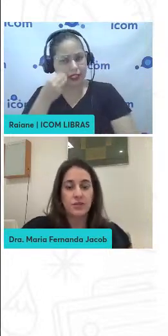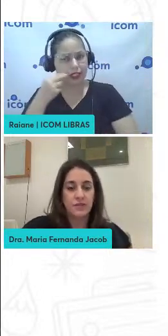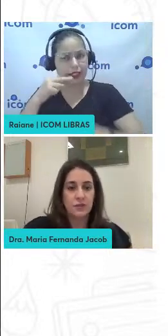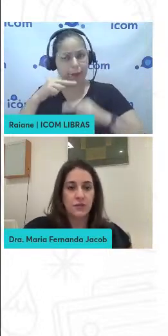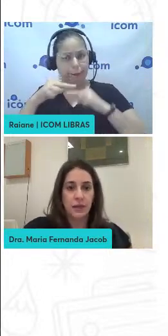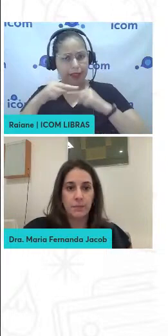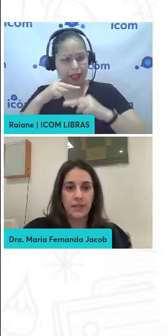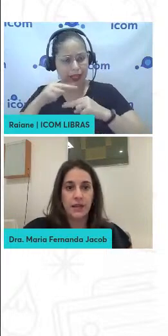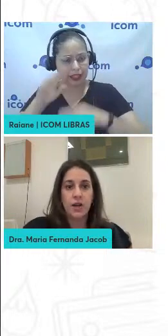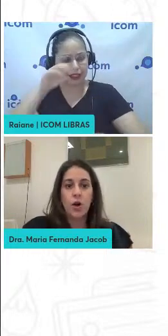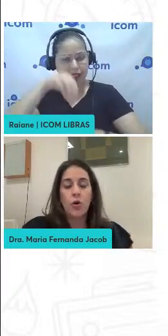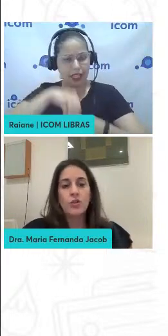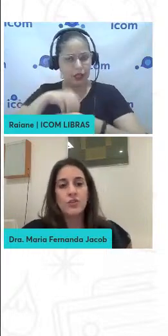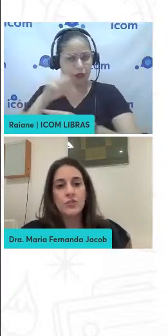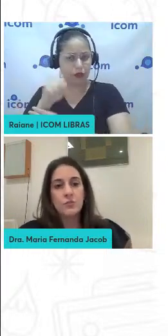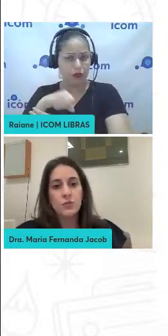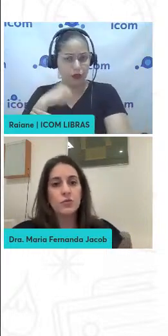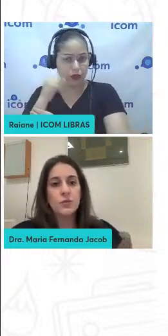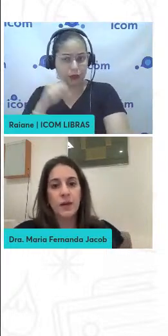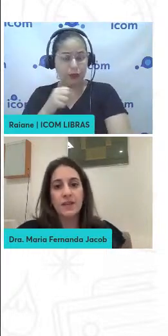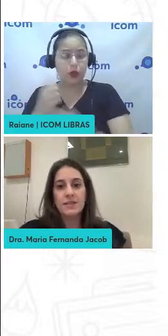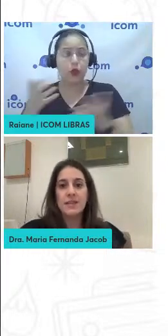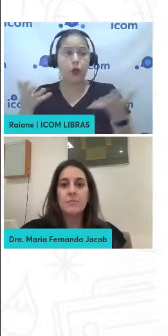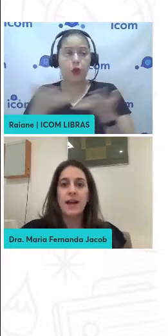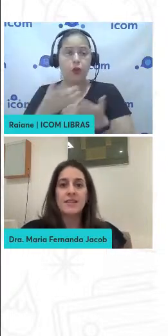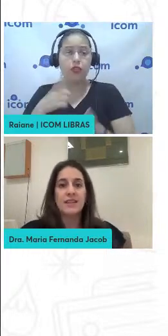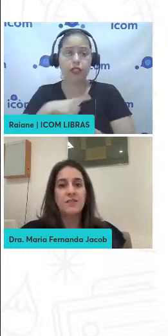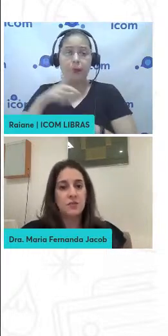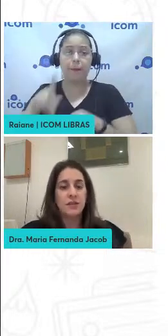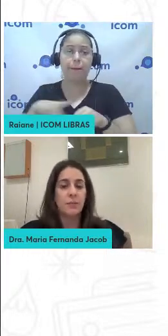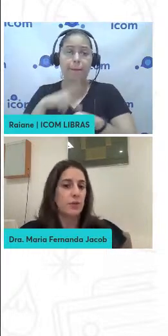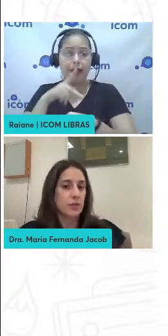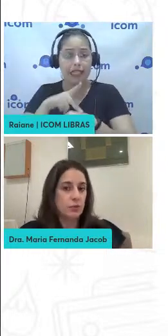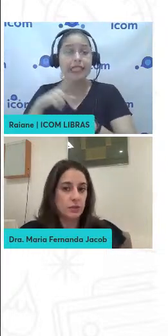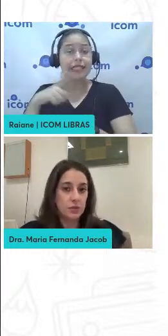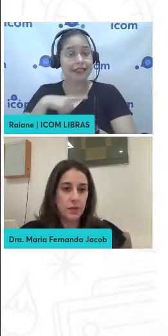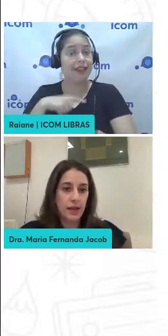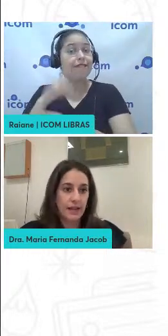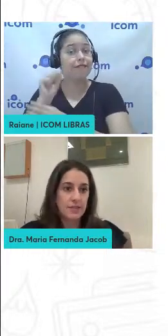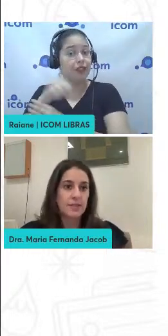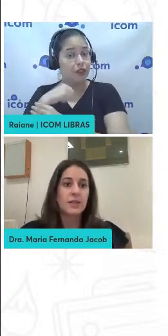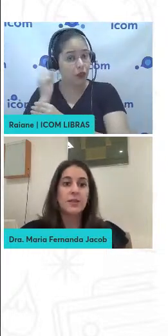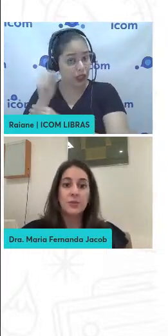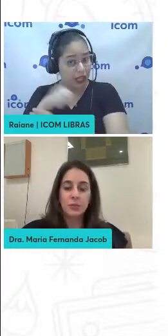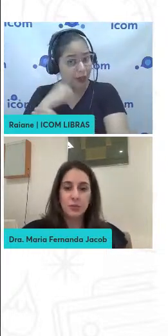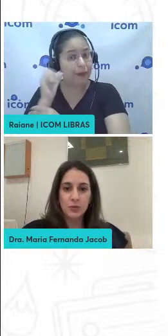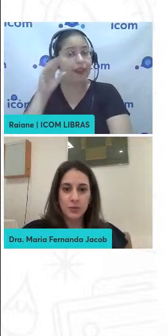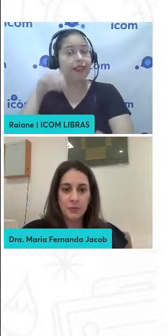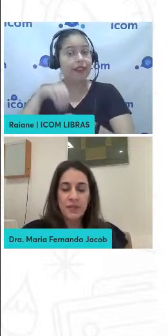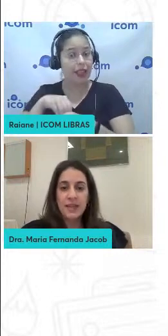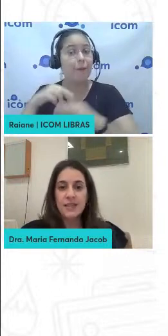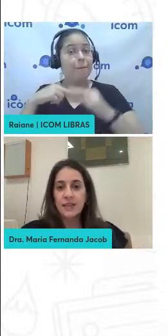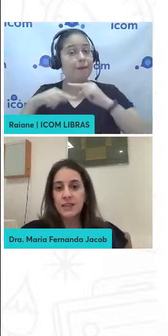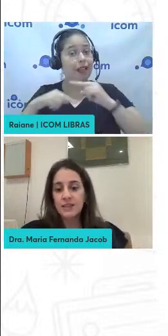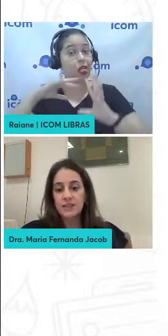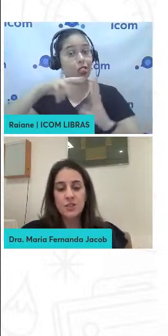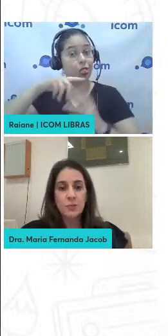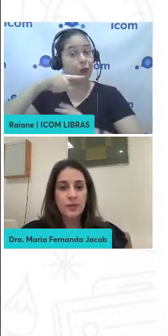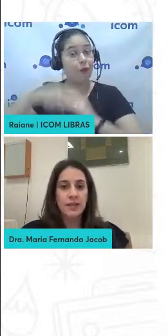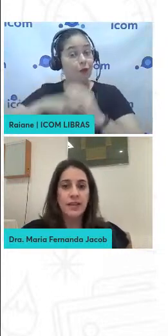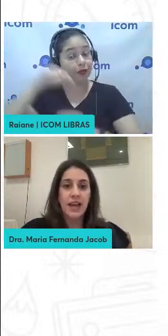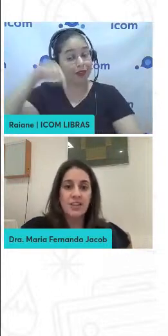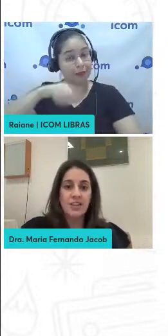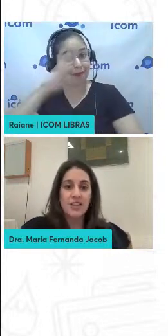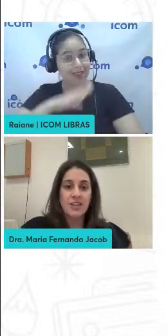Pilates dentro da fisioterapia, hoje nós somos um dos países que mais tem fisioterapeuta atuando no Pilates no mundo. E é